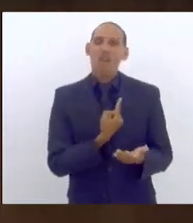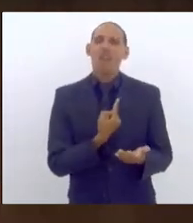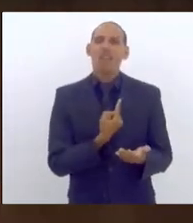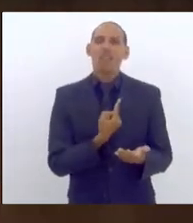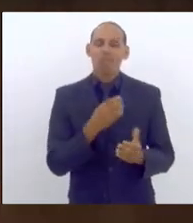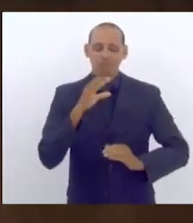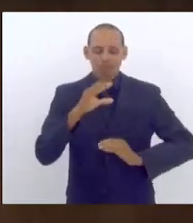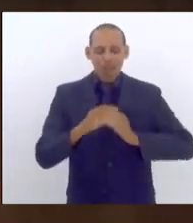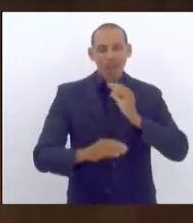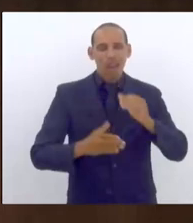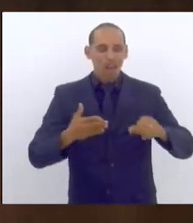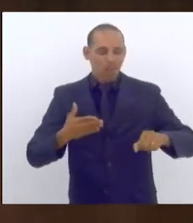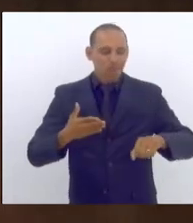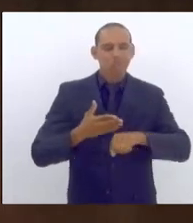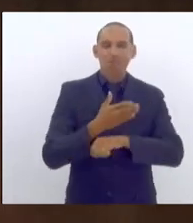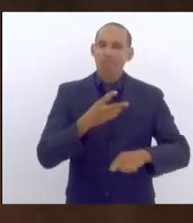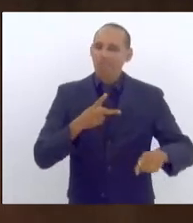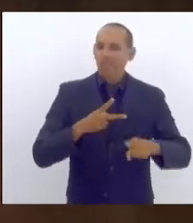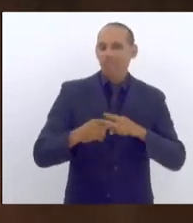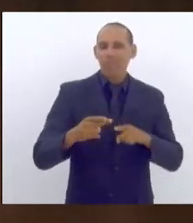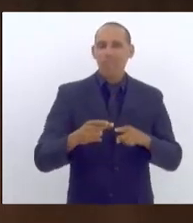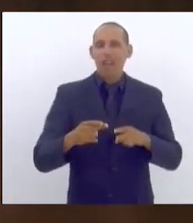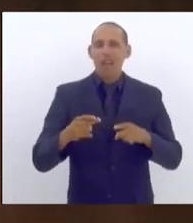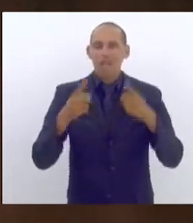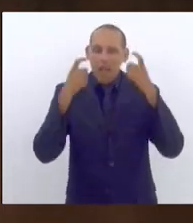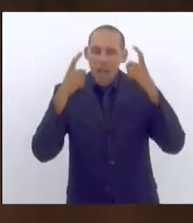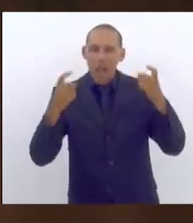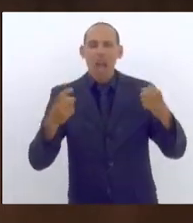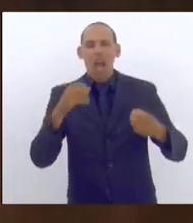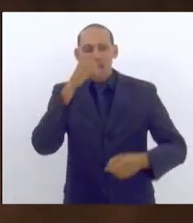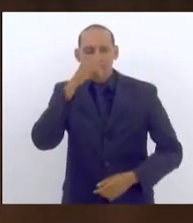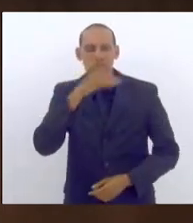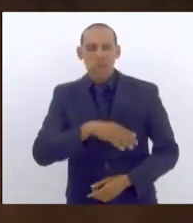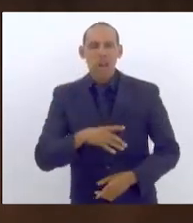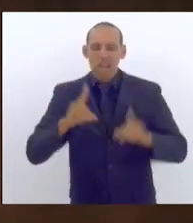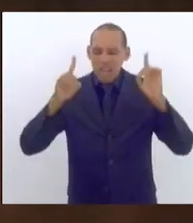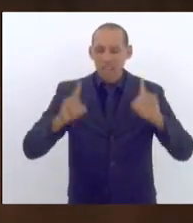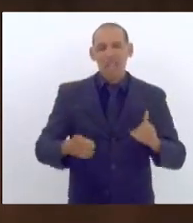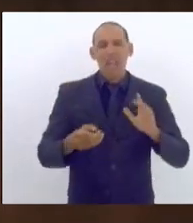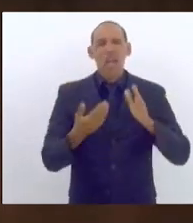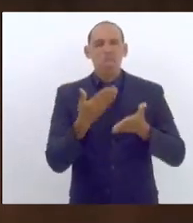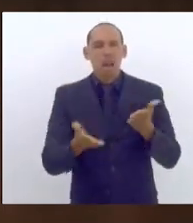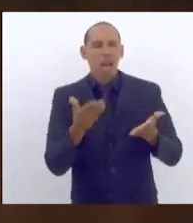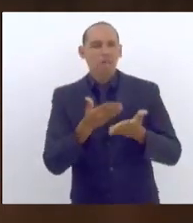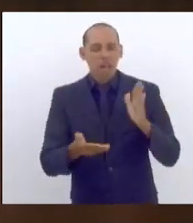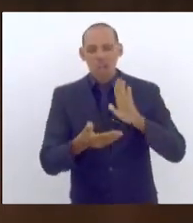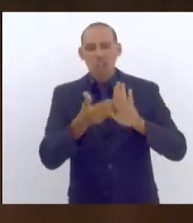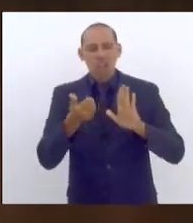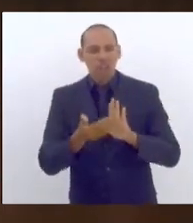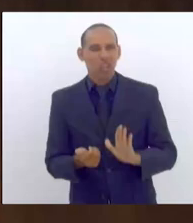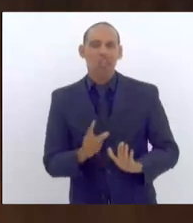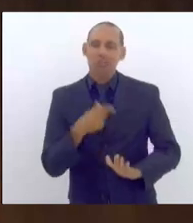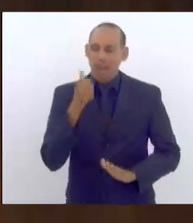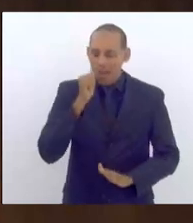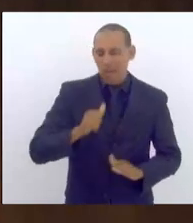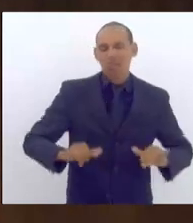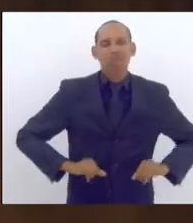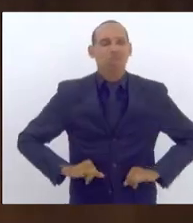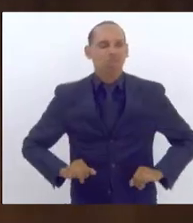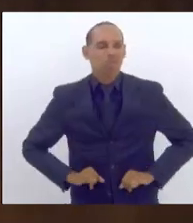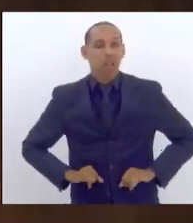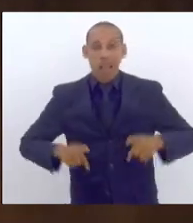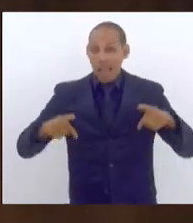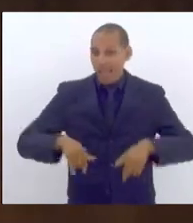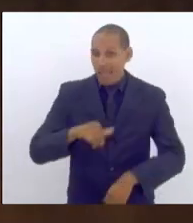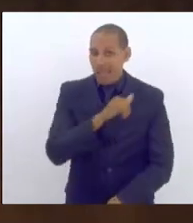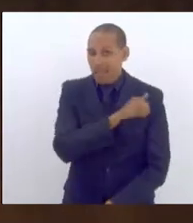ciclo constante de violências e abusos e de alijamento de direitos que nós, mulheres, sofremos, não só no âmbito do Estado